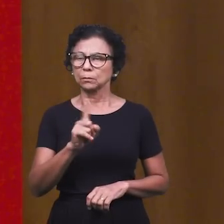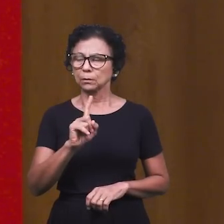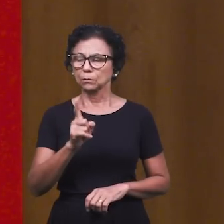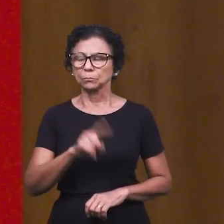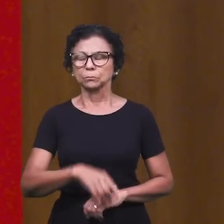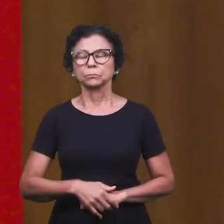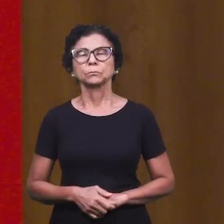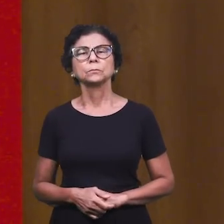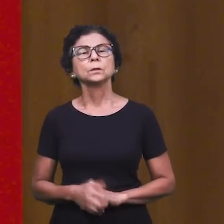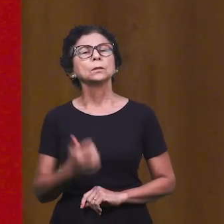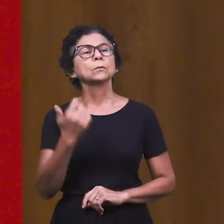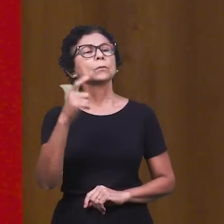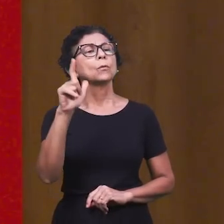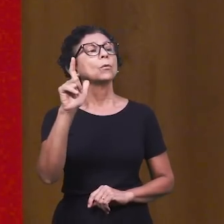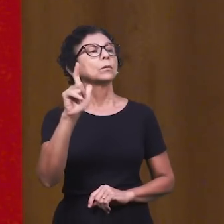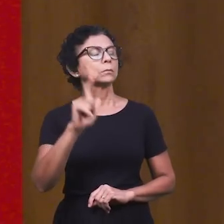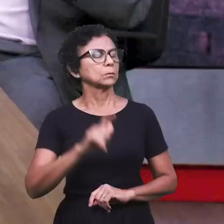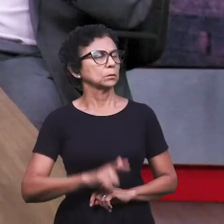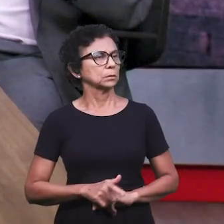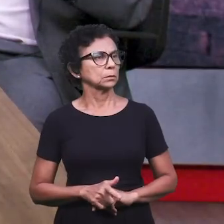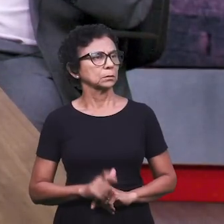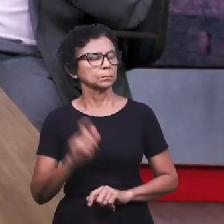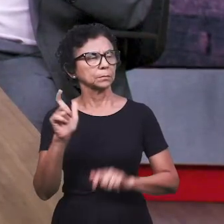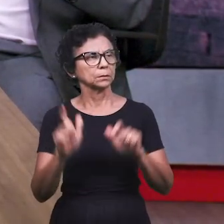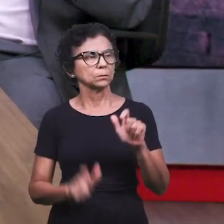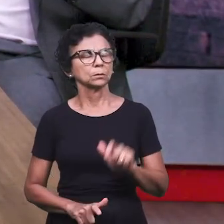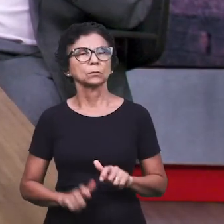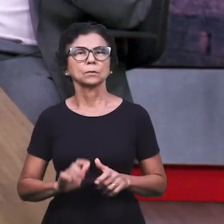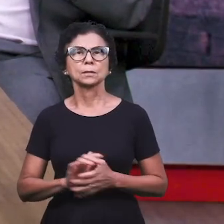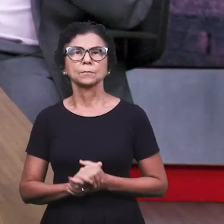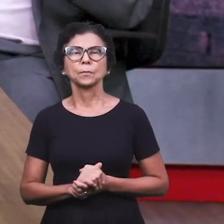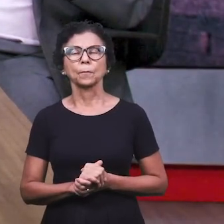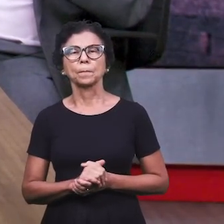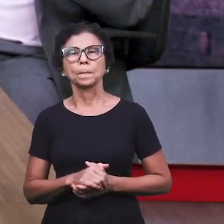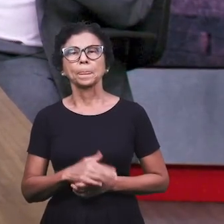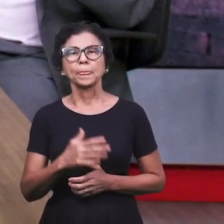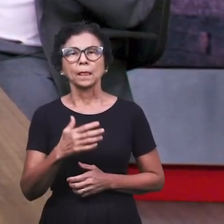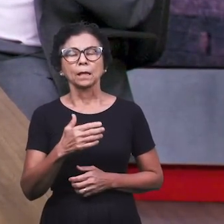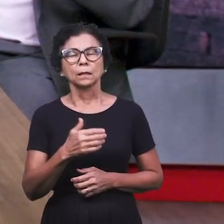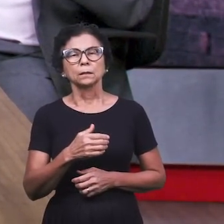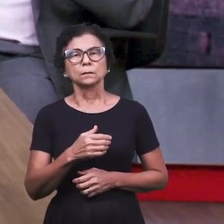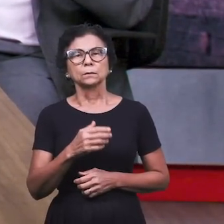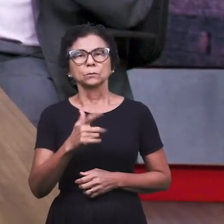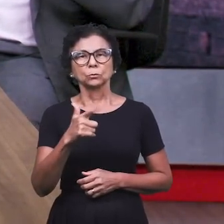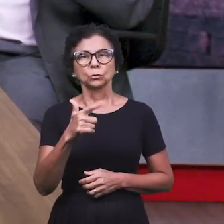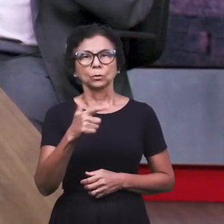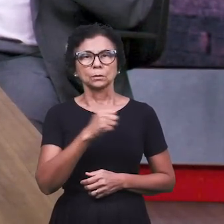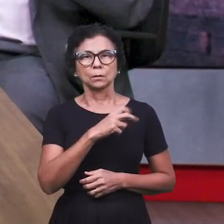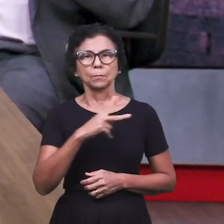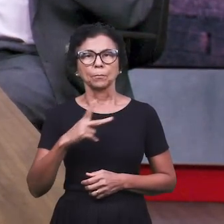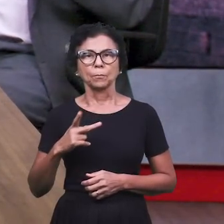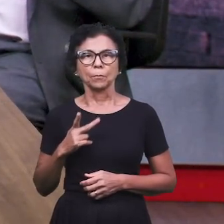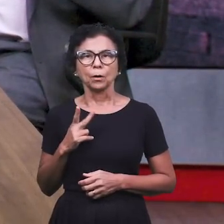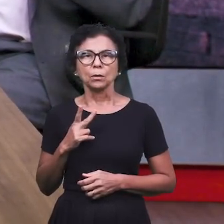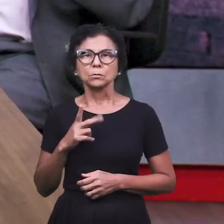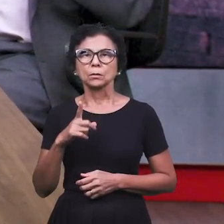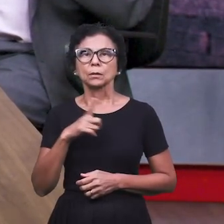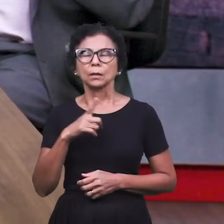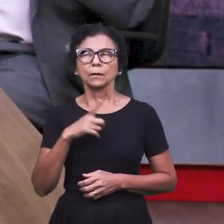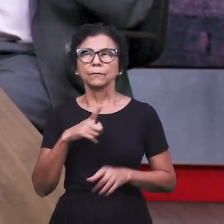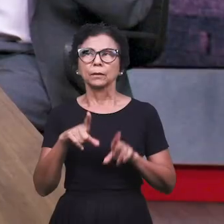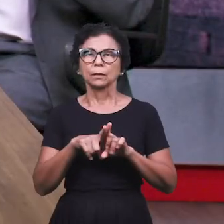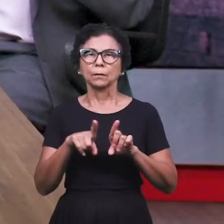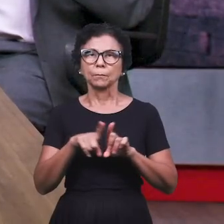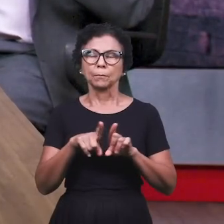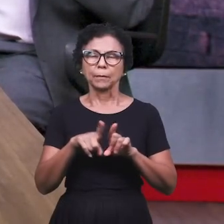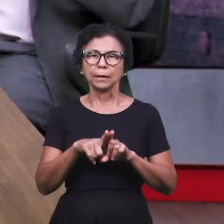que levaram a palavra do Senhor. Houve, além dos 12, né, nós tivemos, a própria palavra de Deus fala, né, no livro de Atos,